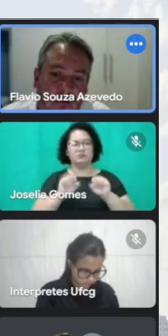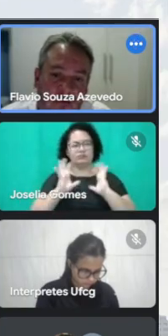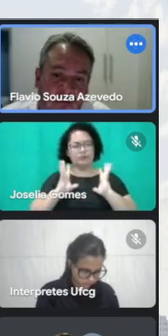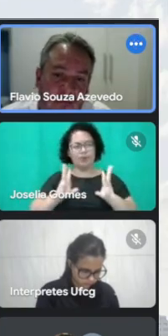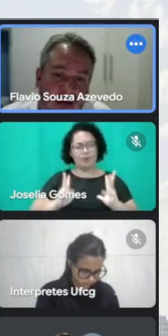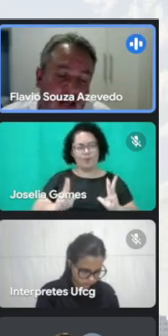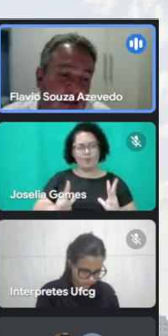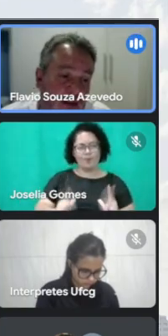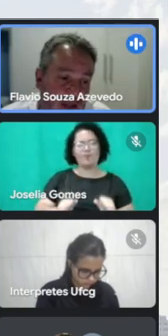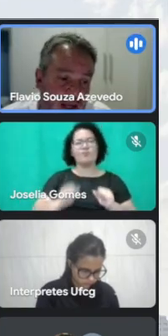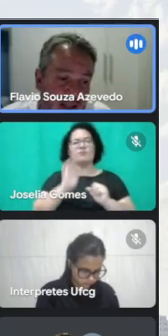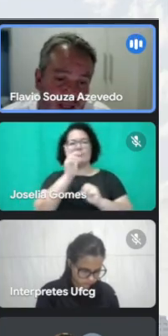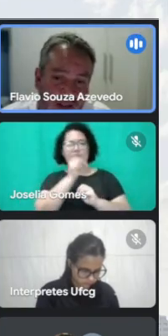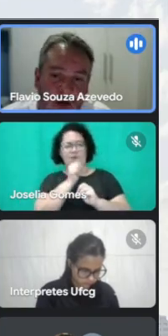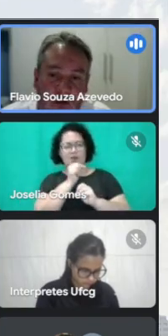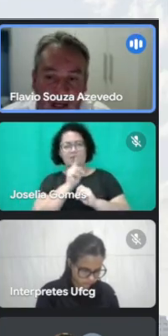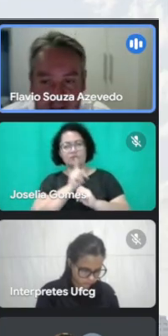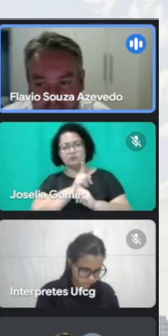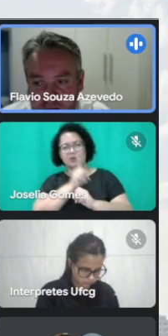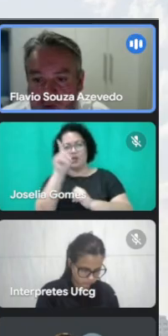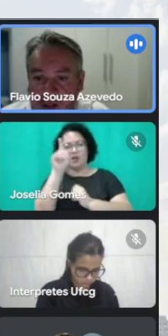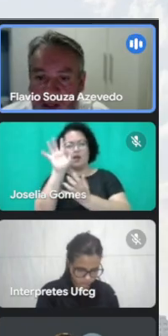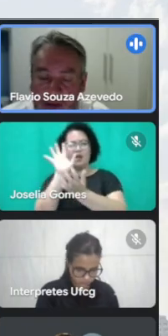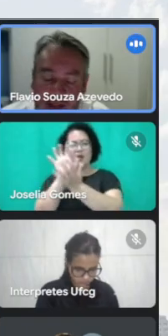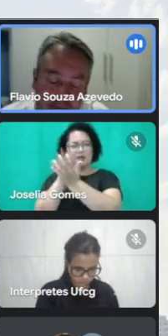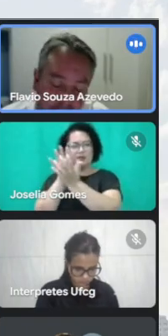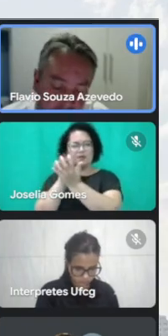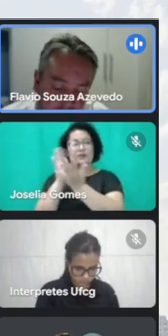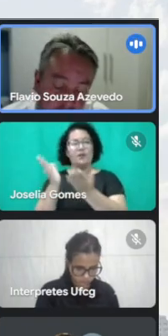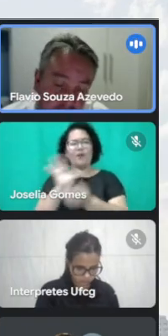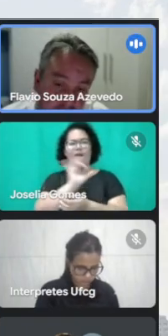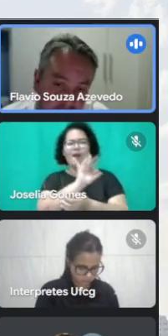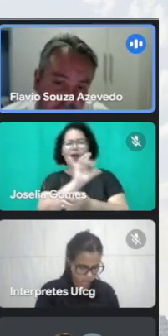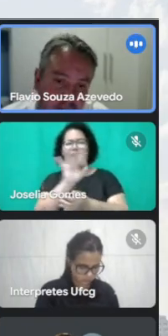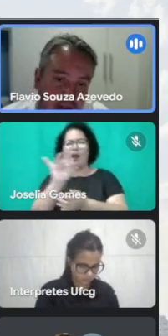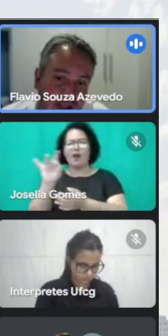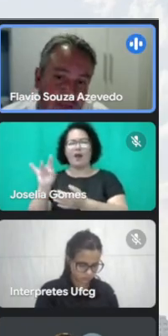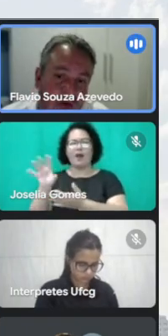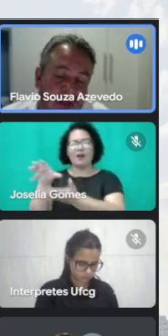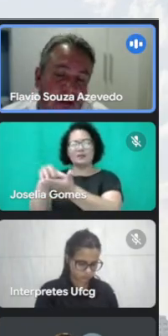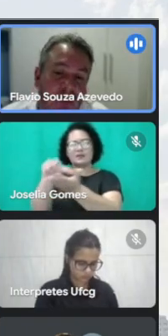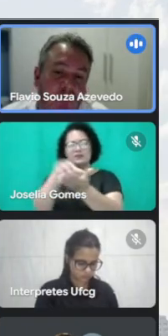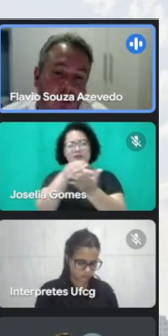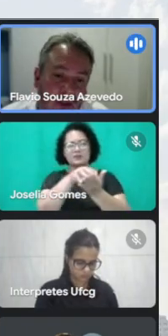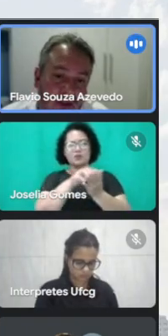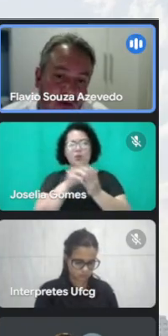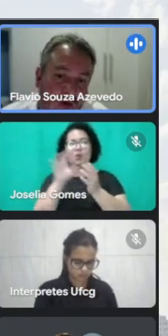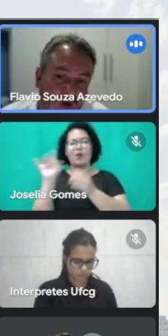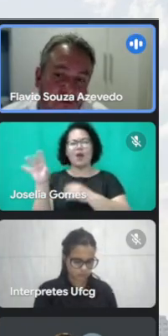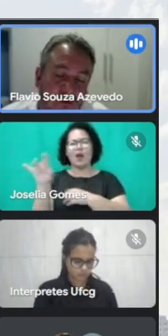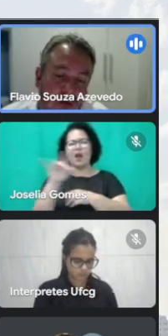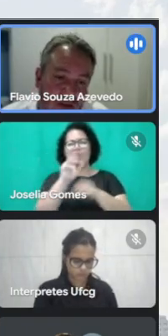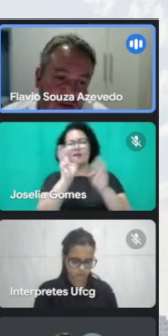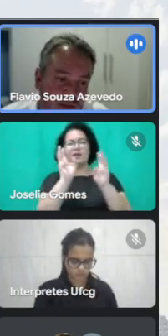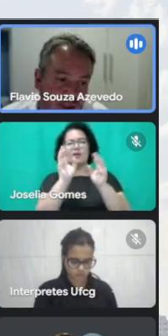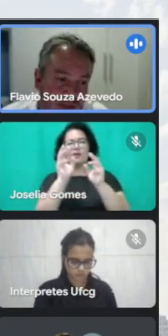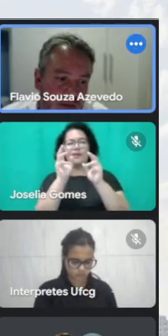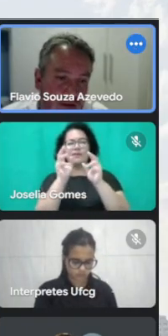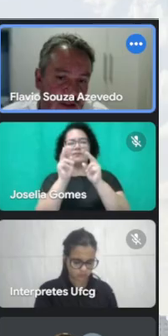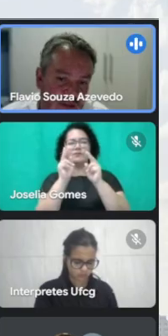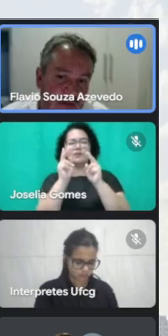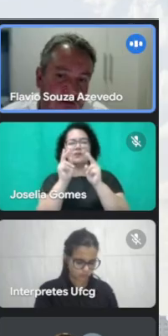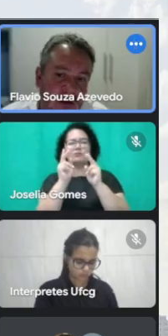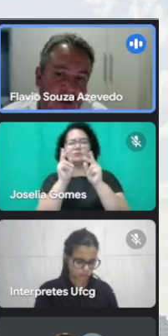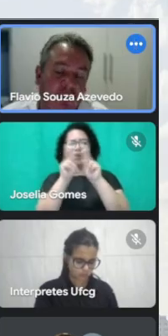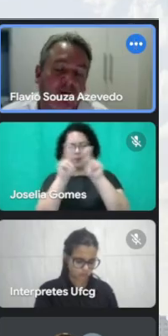Então, cada região, cada setor que é empregado esse jardim filtrante, cada projeto, ele pode ter uma configuração diferente.